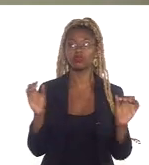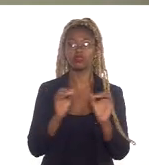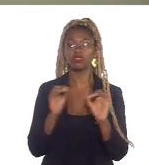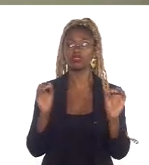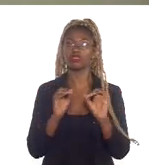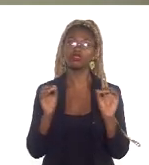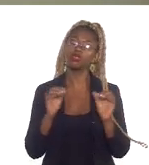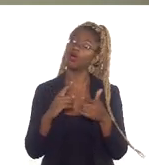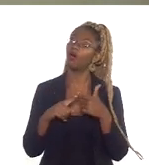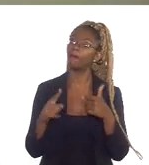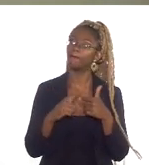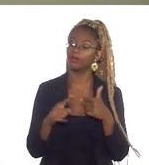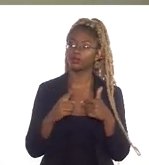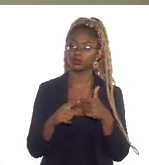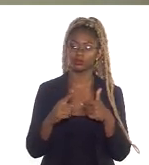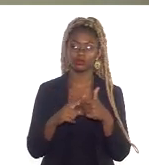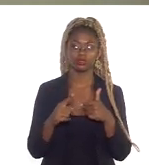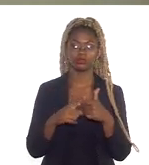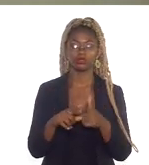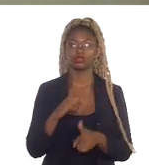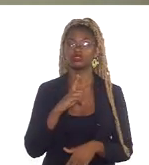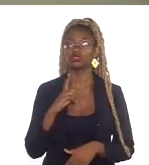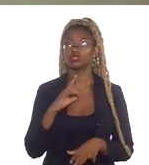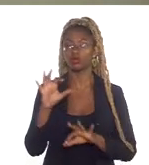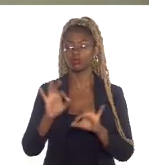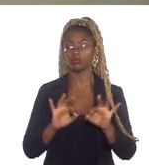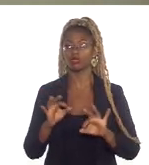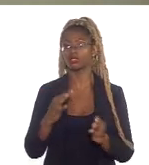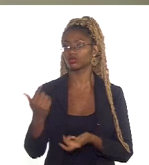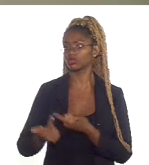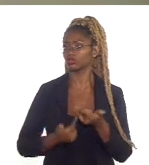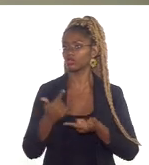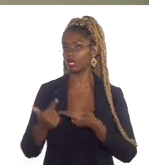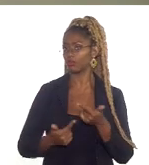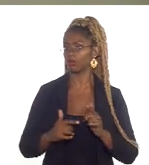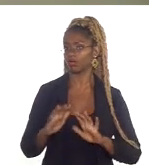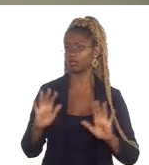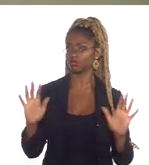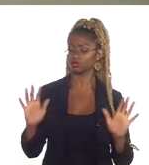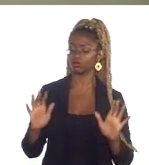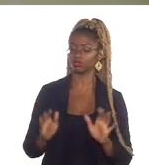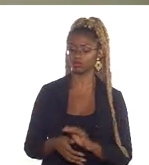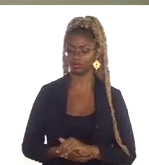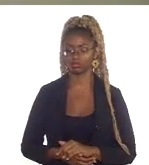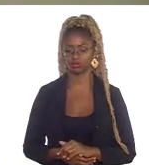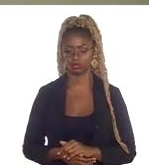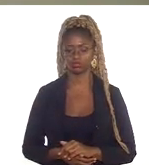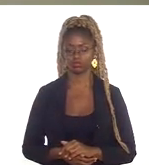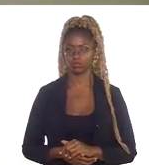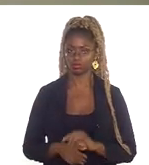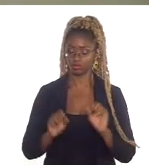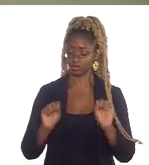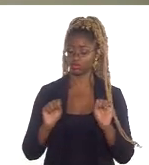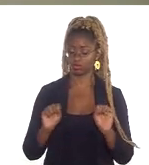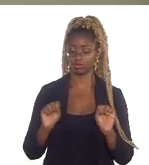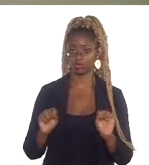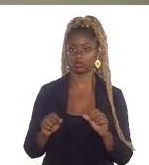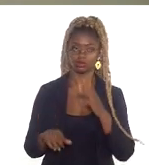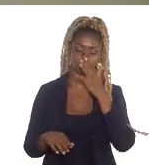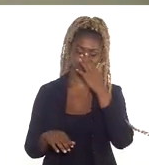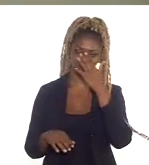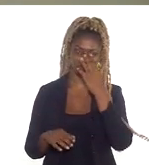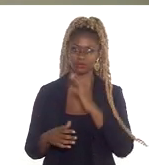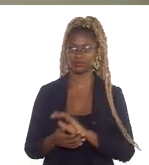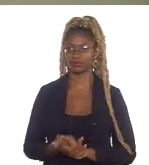nenhum problema de existir um plano de trabalho sintético, bastante sintético. Nem que se